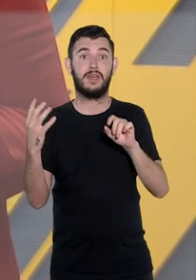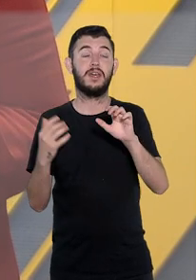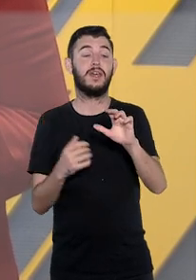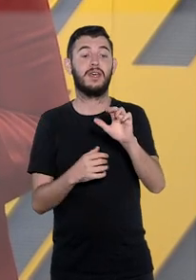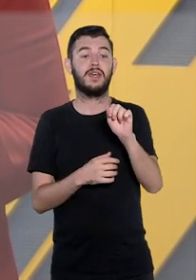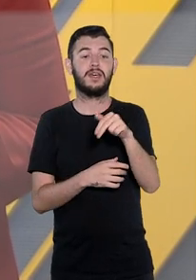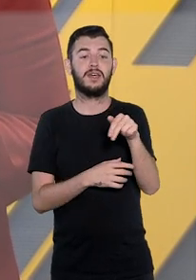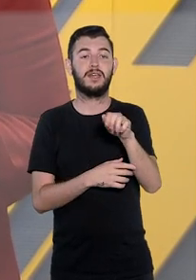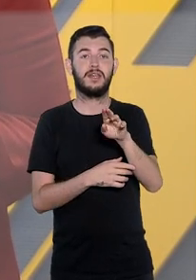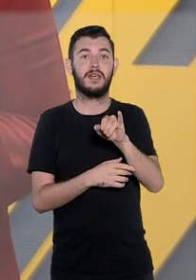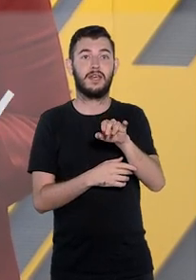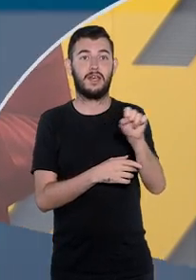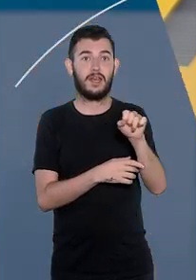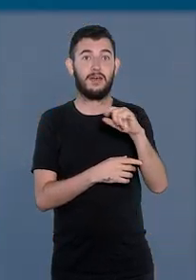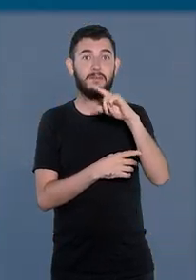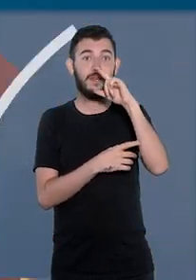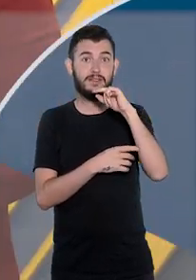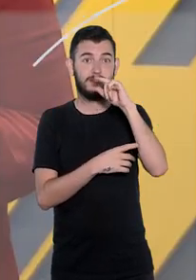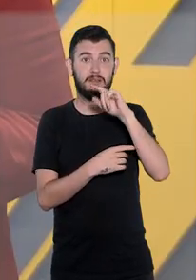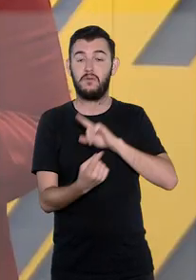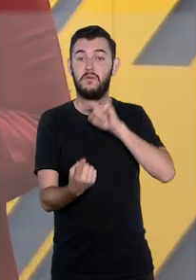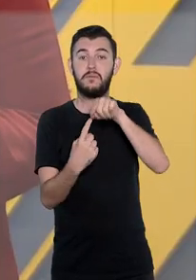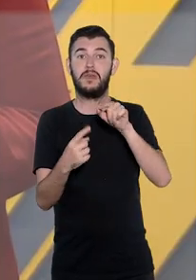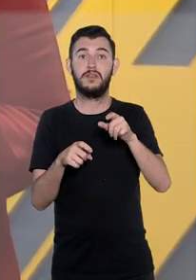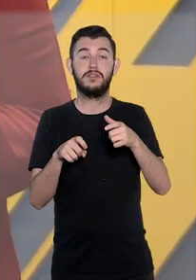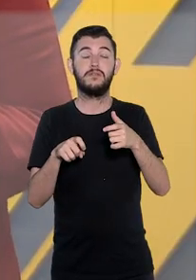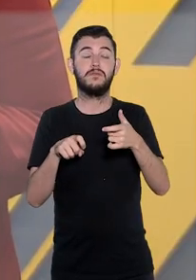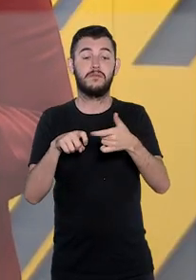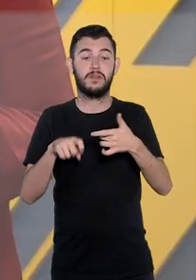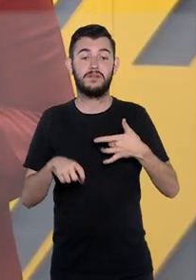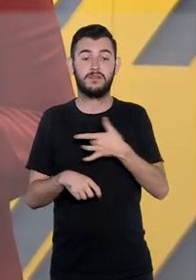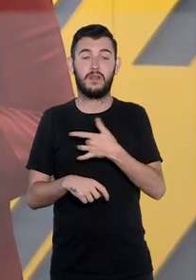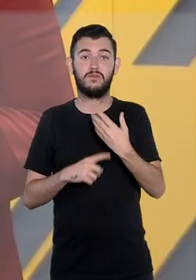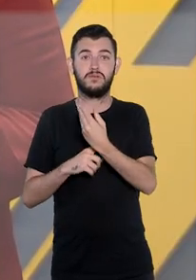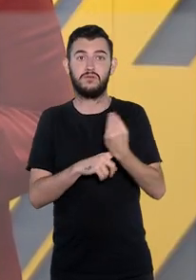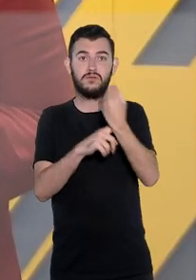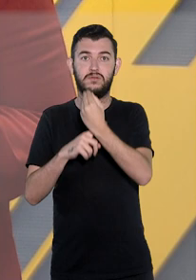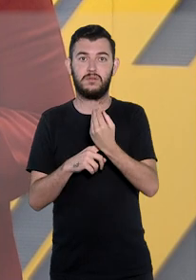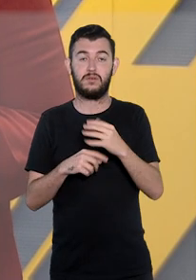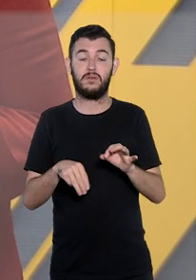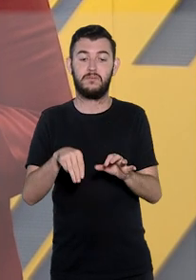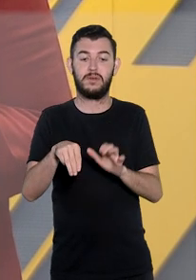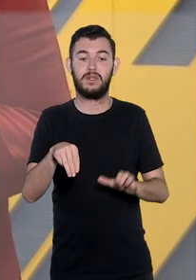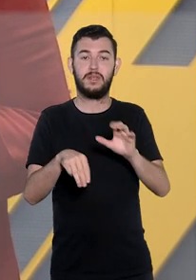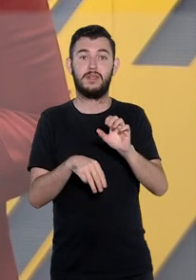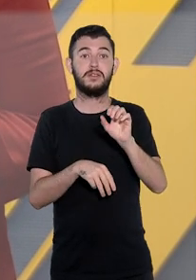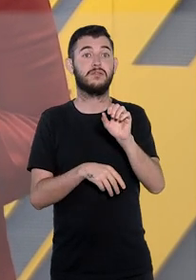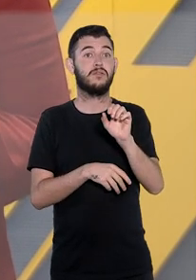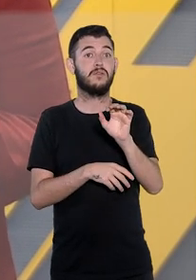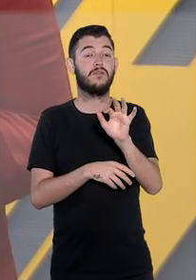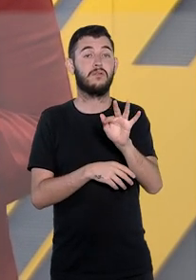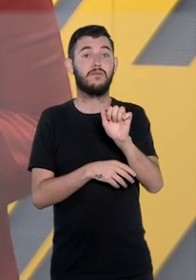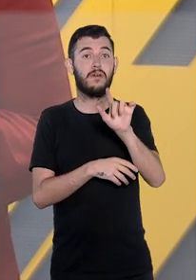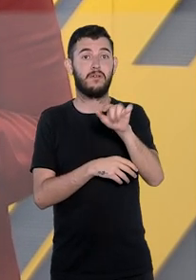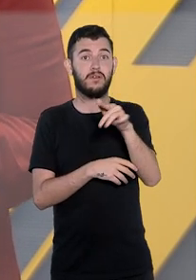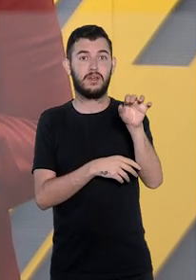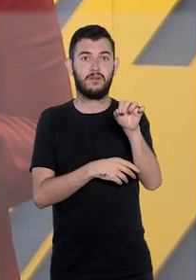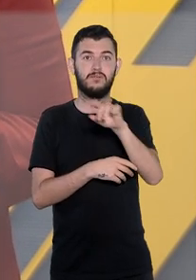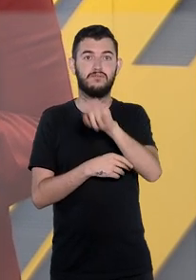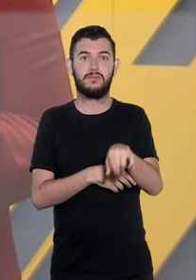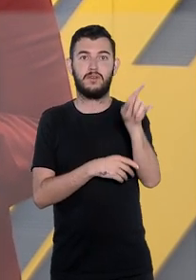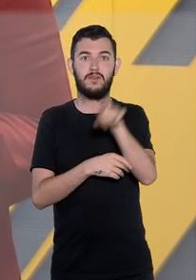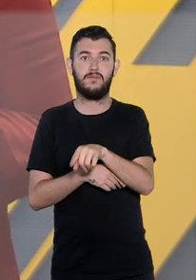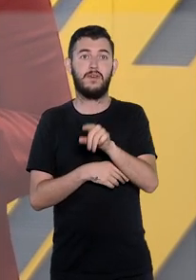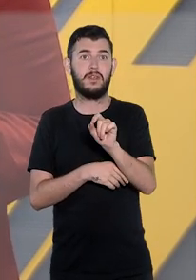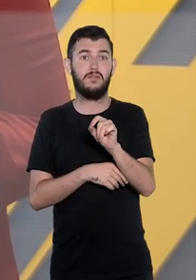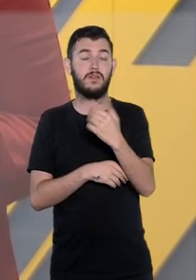para fins medicinais. E o ministro Francisco Falcão indeferiu o pedido da defesa de Robinho para a República